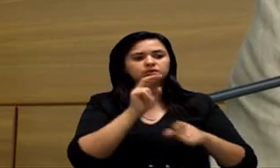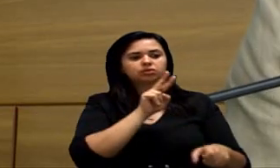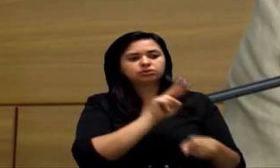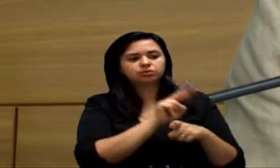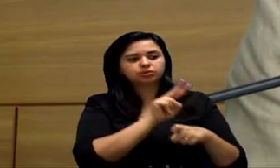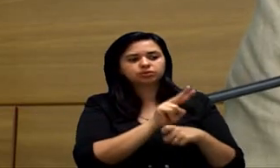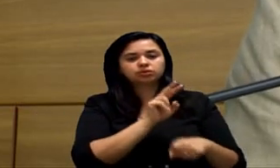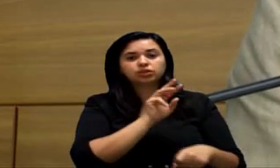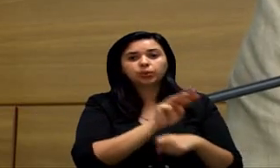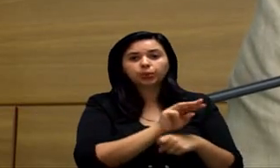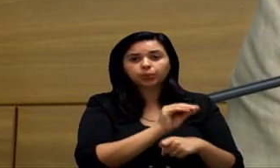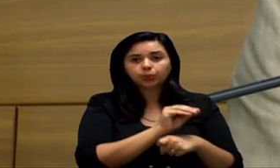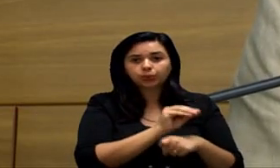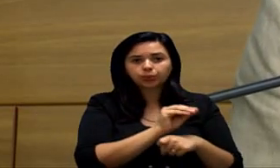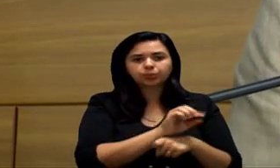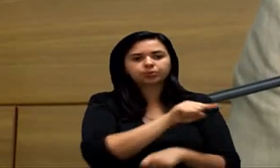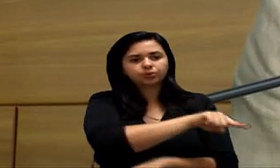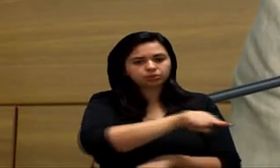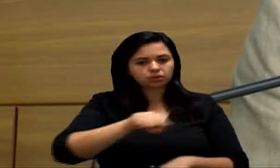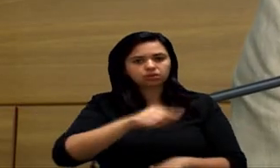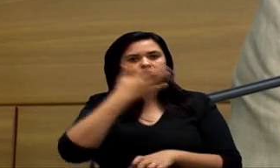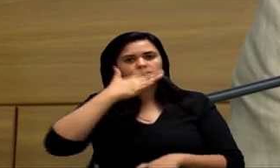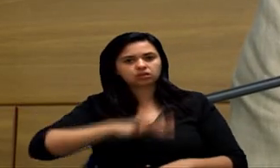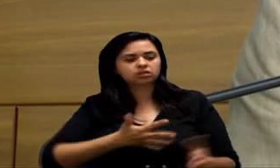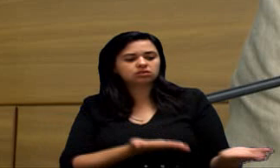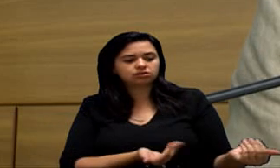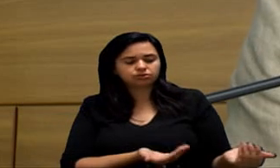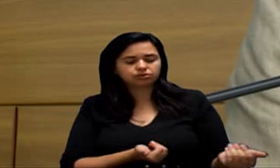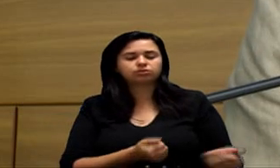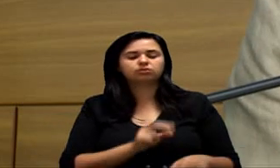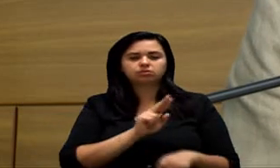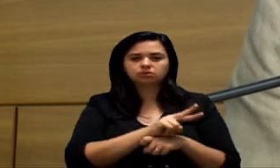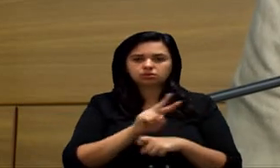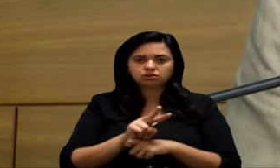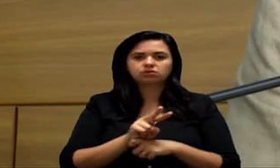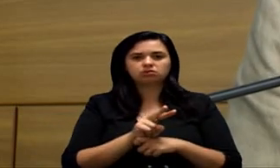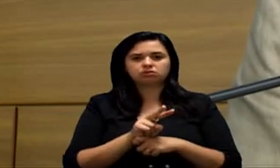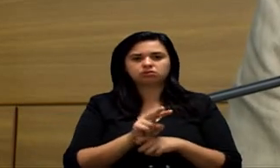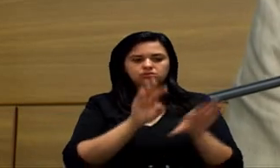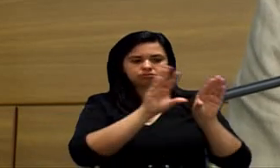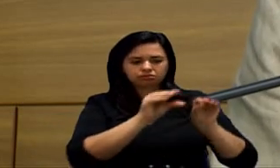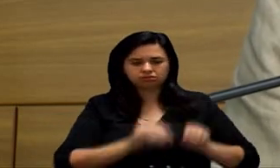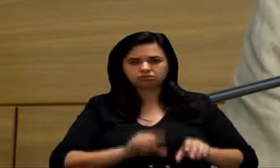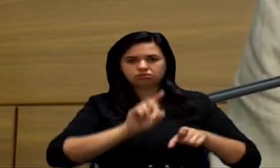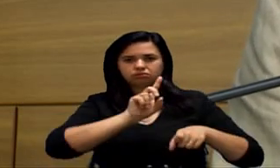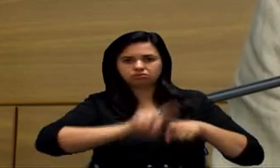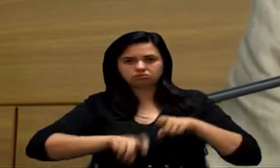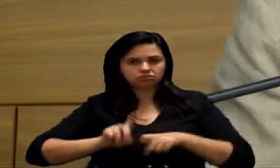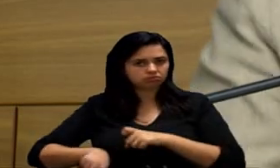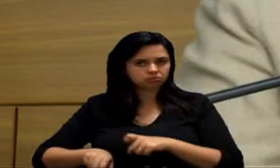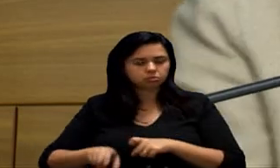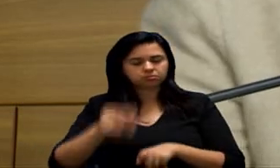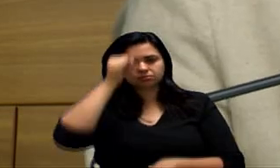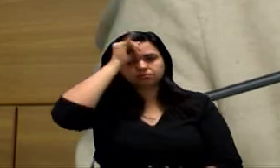do seu desenvolvimento de forma segura e protegida, livre do abuso e da exploração